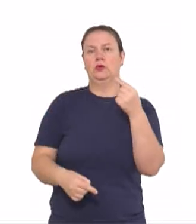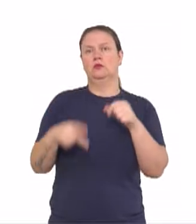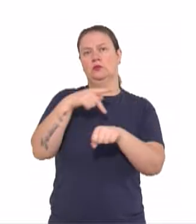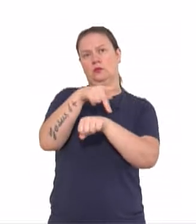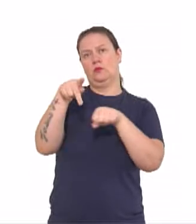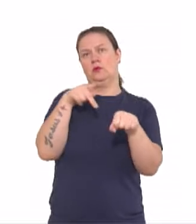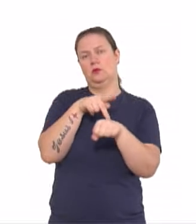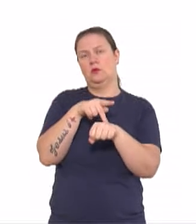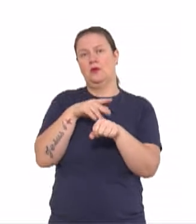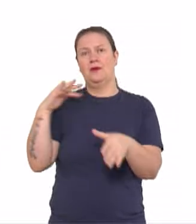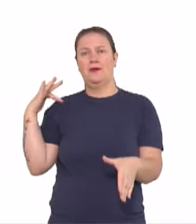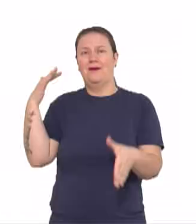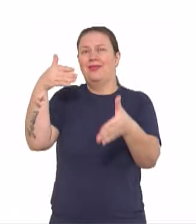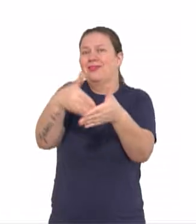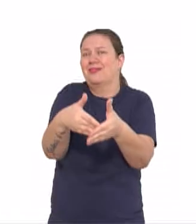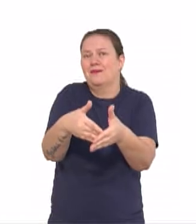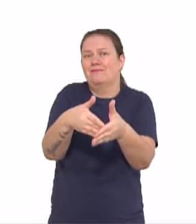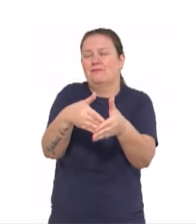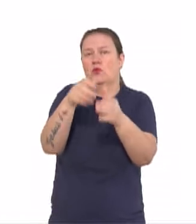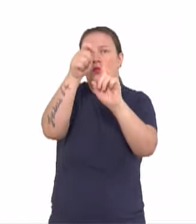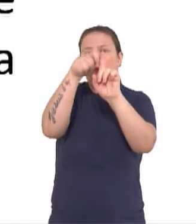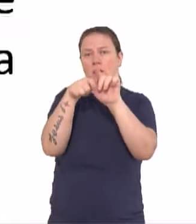país pelo menos até setembro.